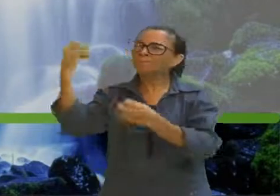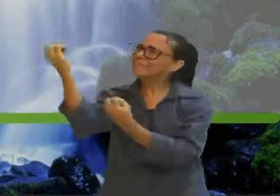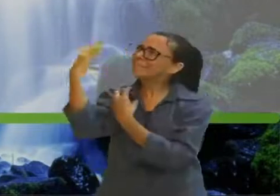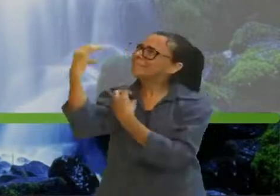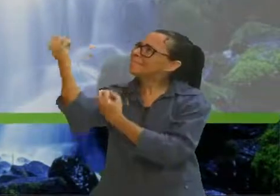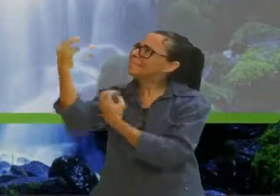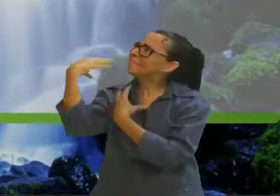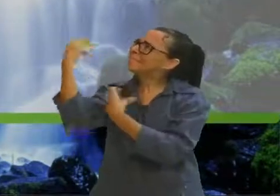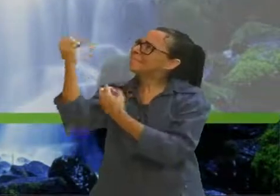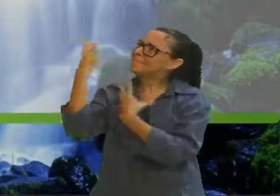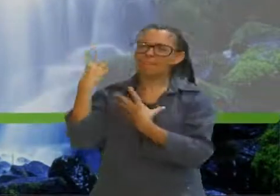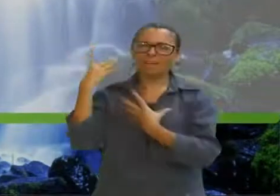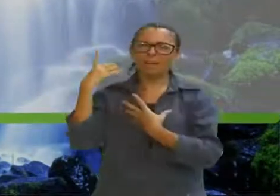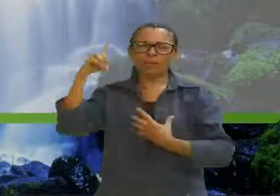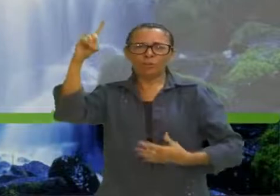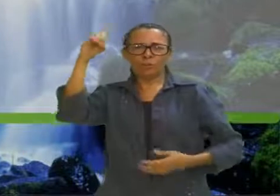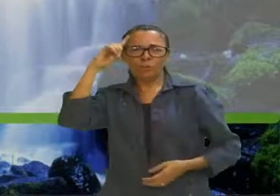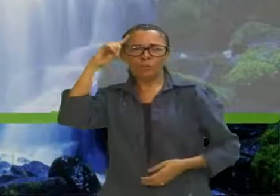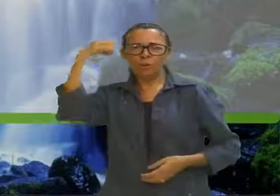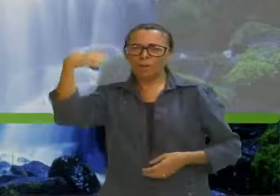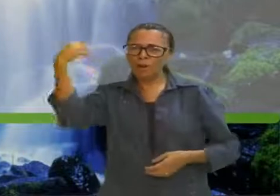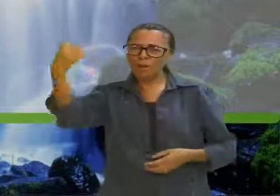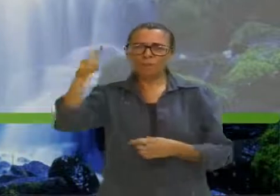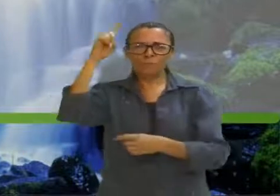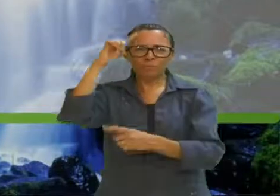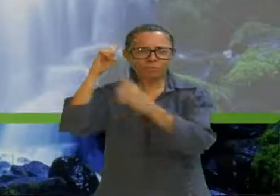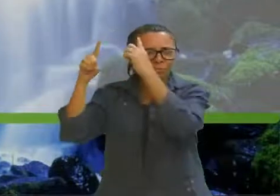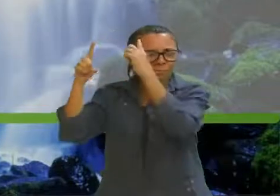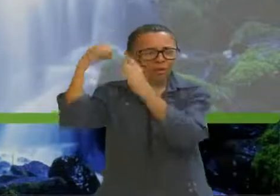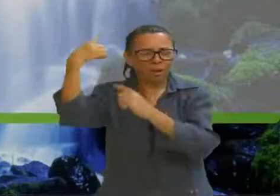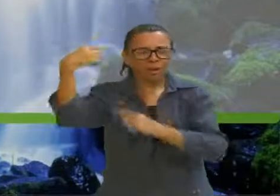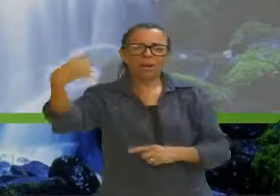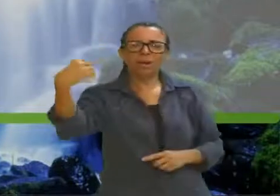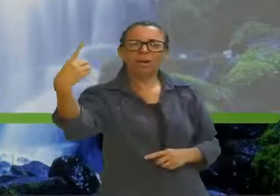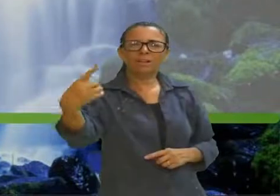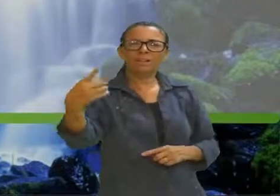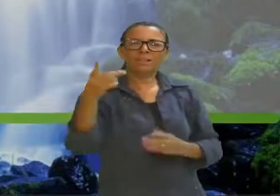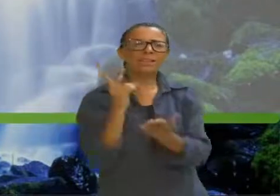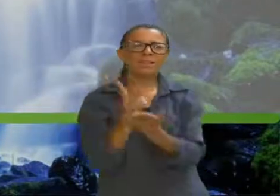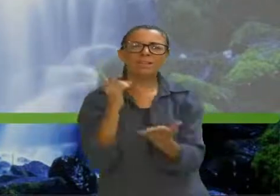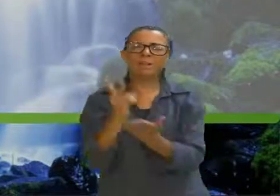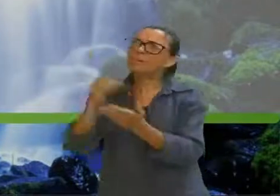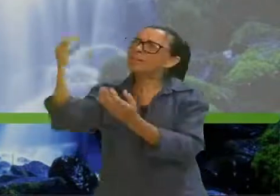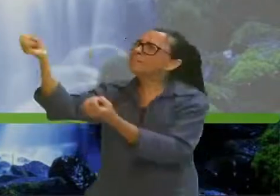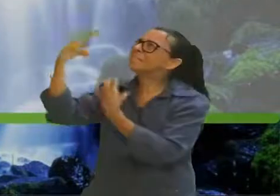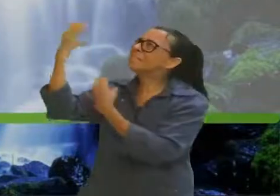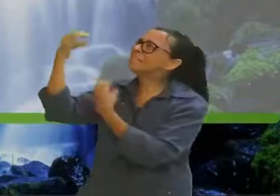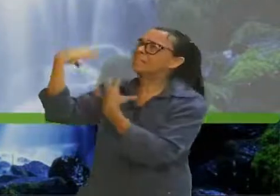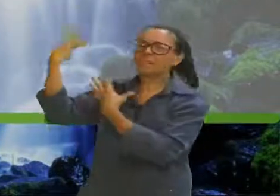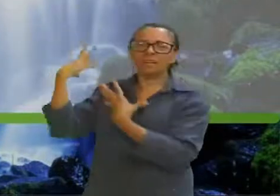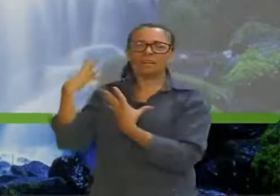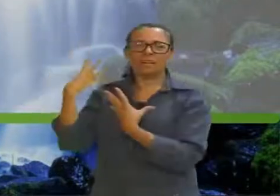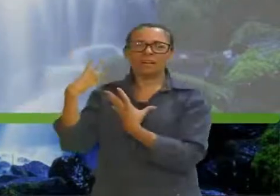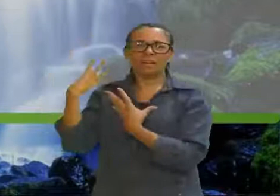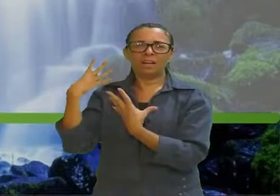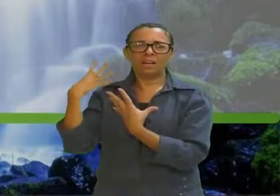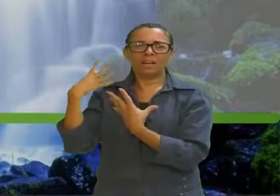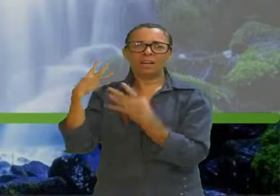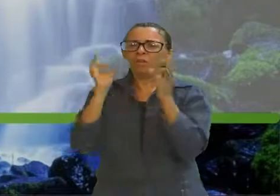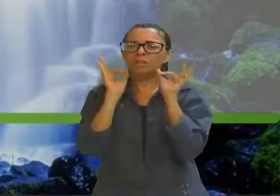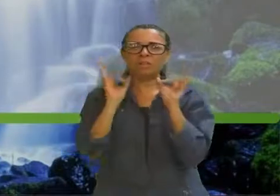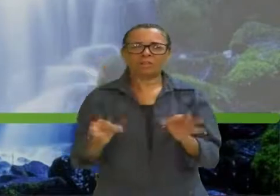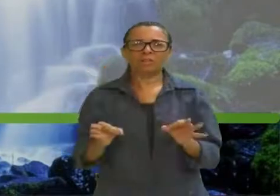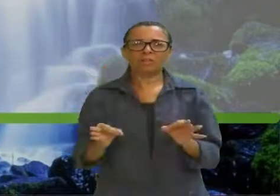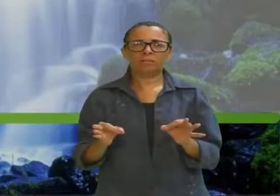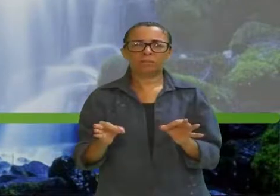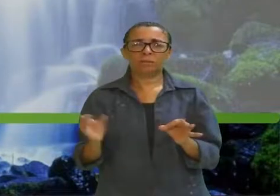a nossa vida como crentes, ela é dinâmica. A gente melhora um aspecto, depois